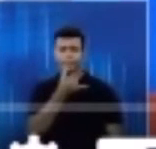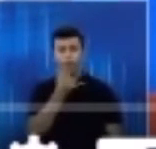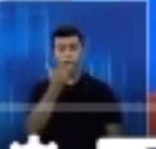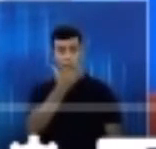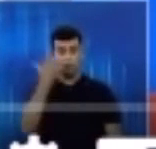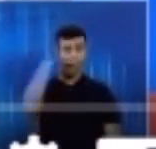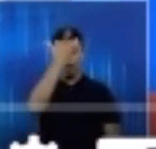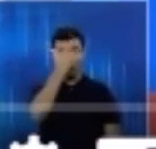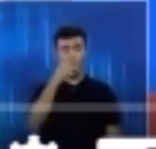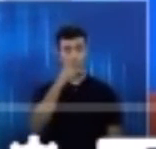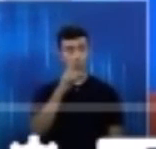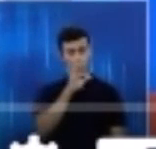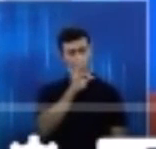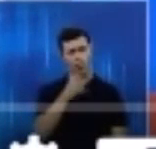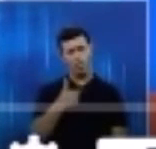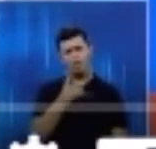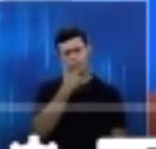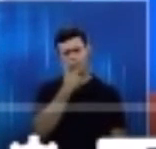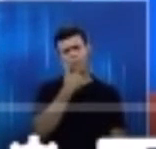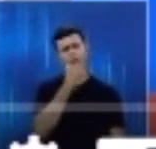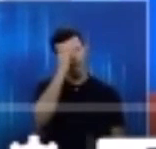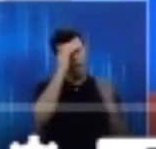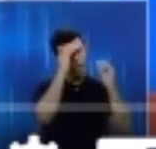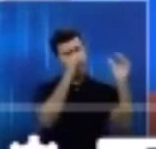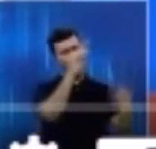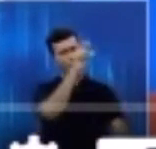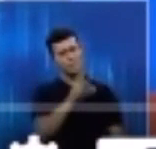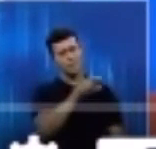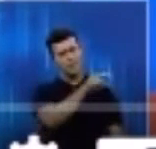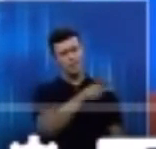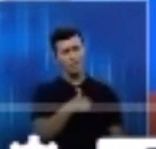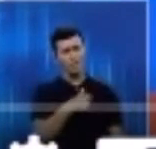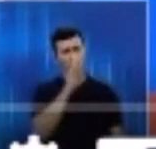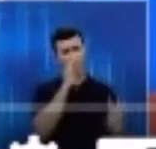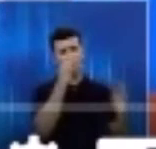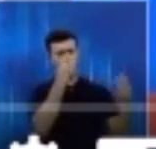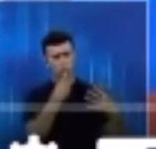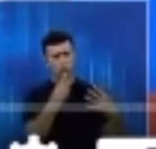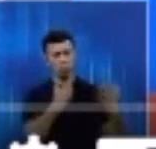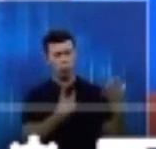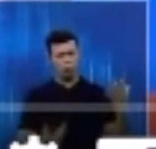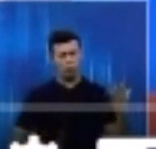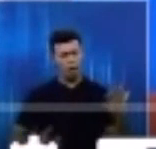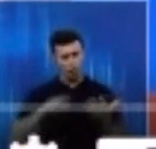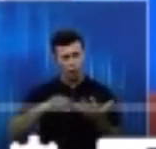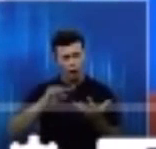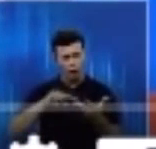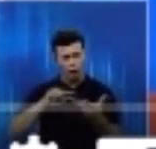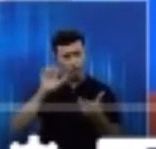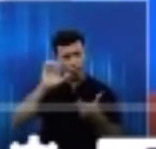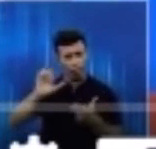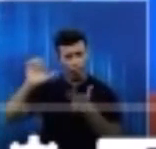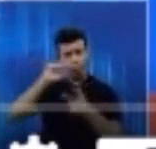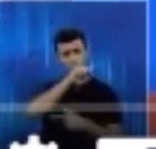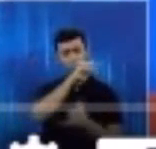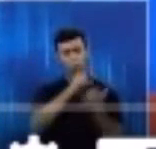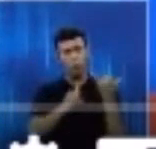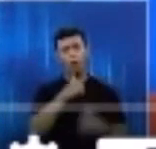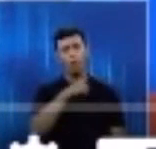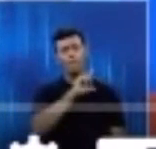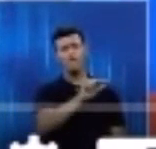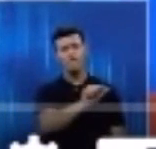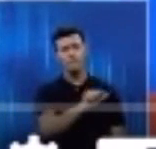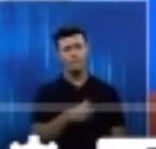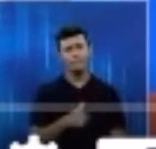do seu partido, do PT, Fernando, eu tenho respeito por você, mas fazer as acusações que você fez ao governo do Estado é uma saída pela lateral. Você não